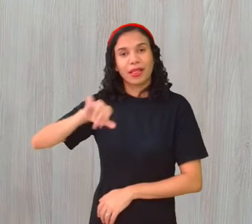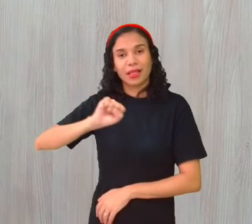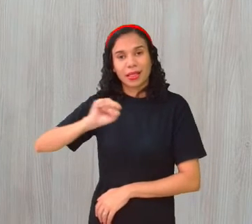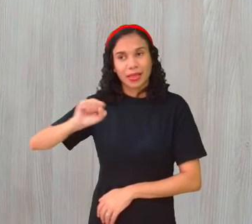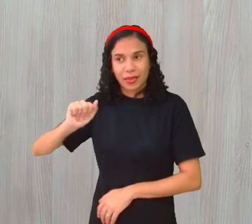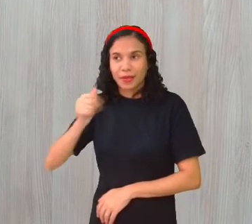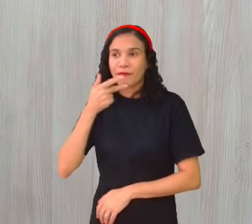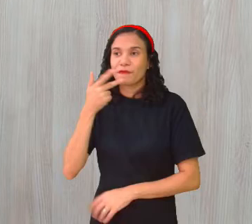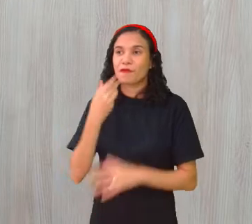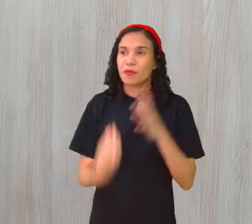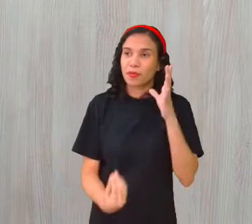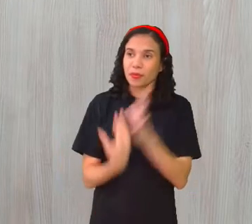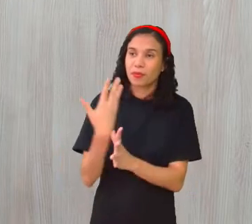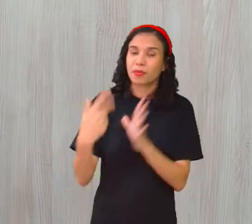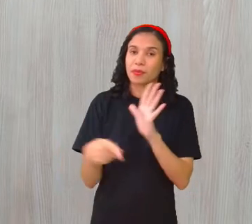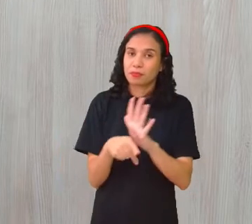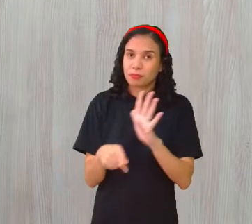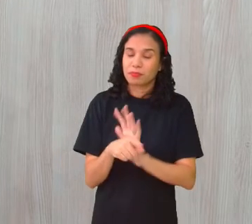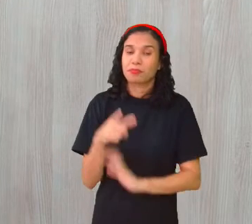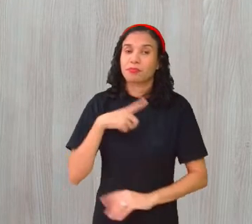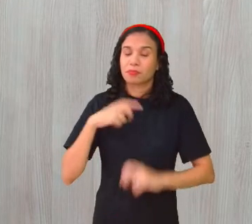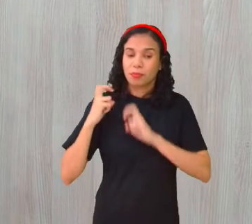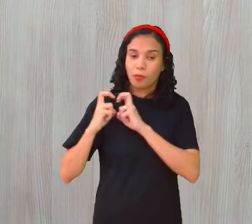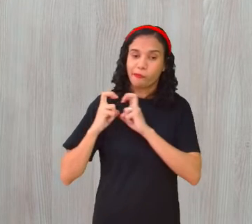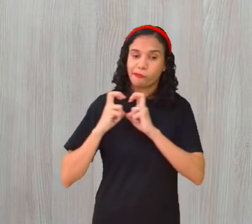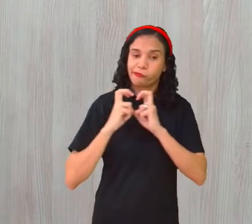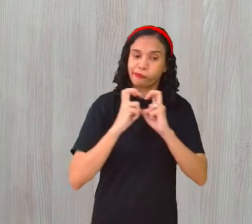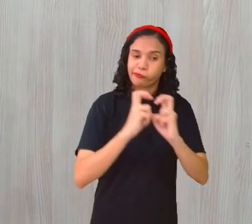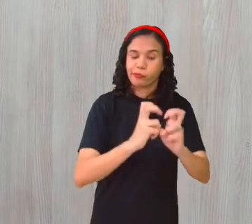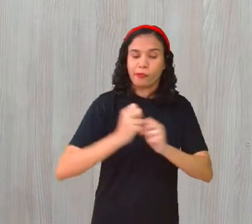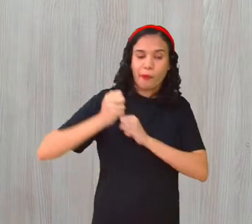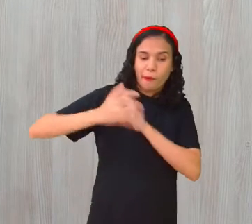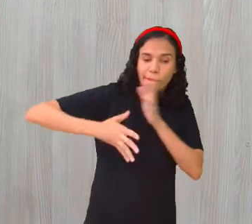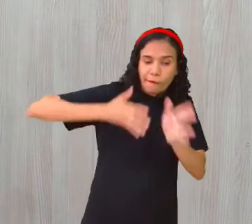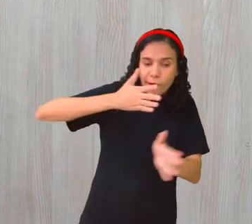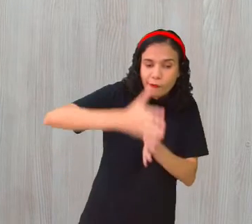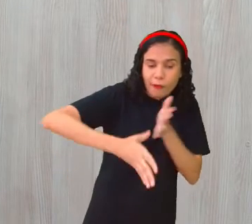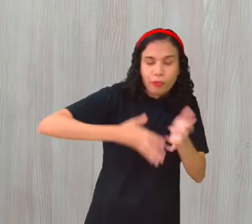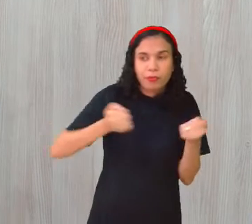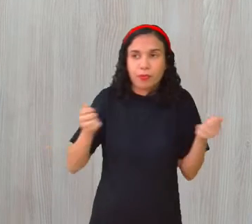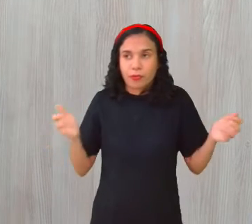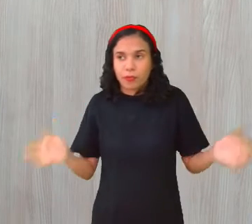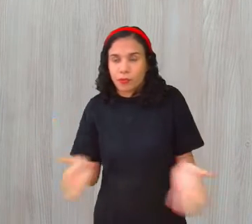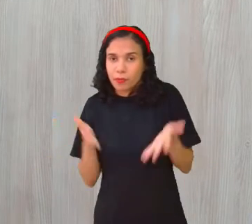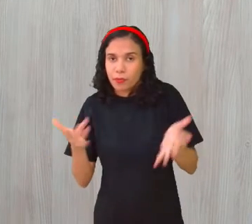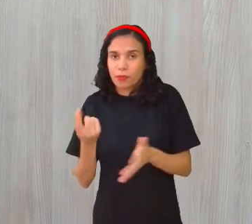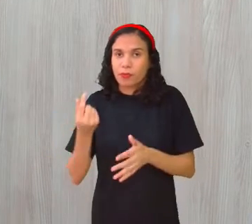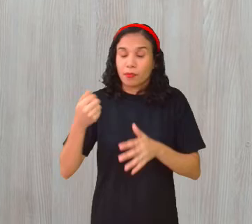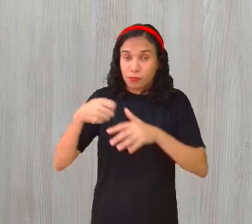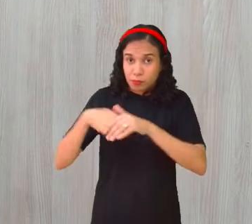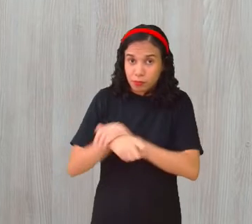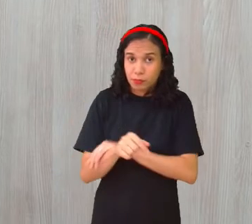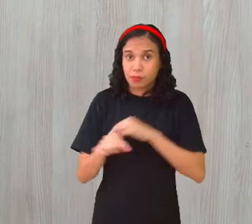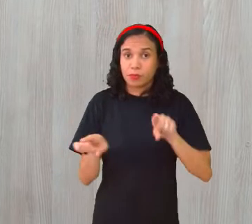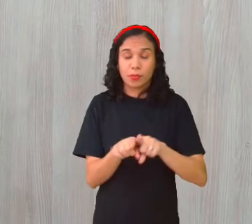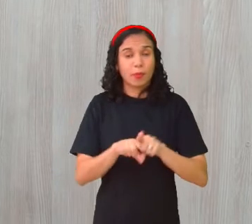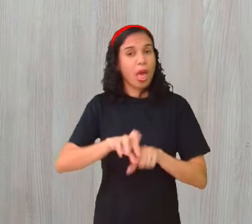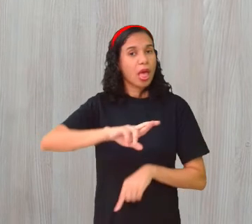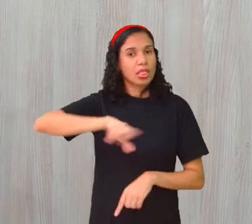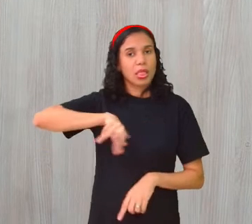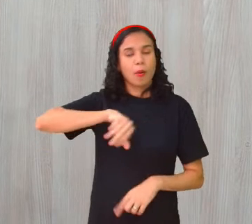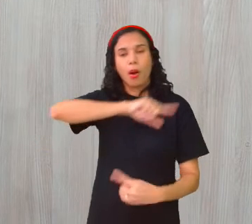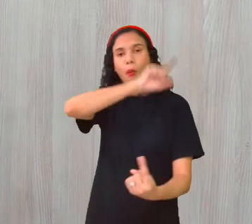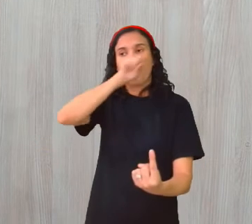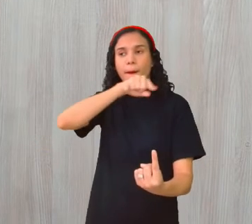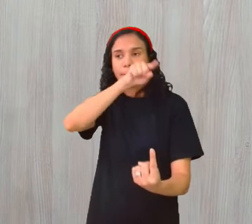das ferrovias, né, intensificando o investimento nessa área, mas aí não era